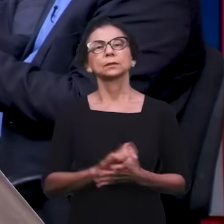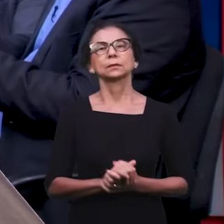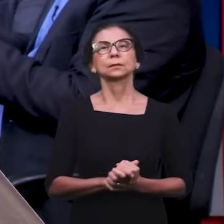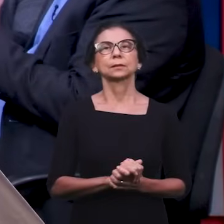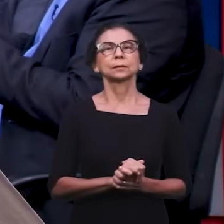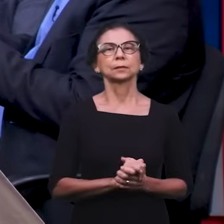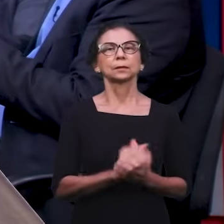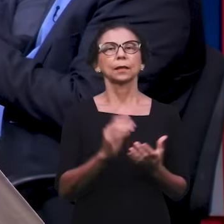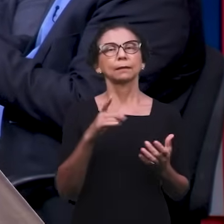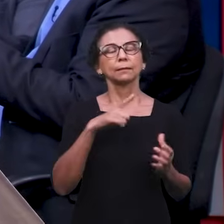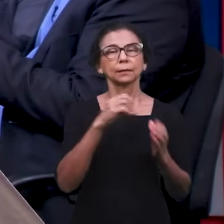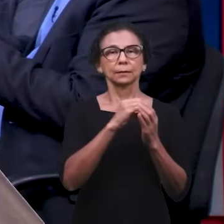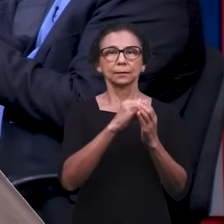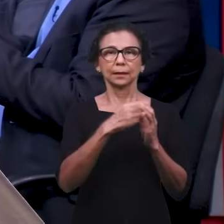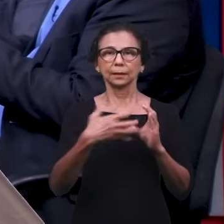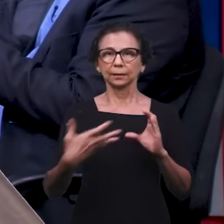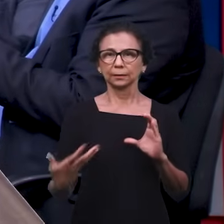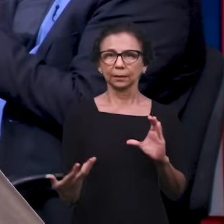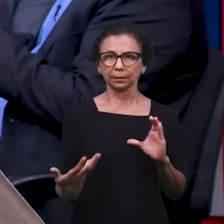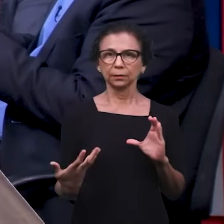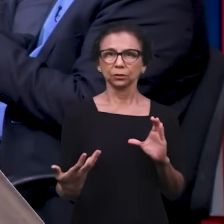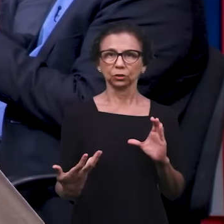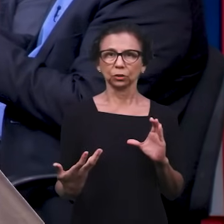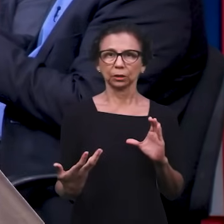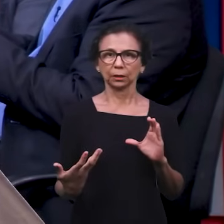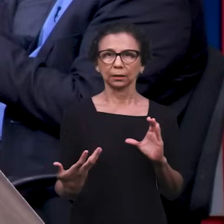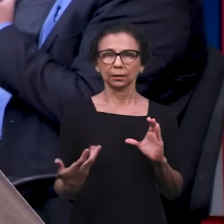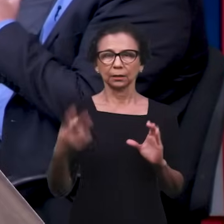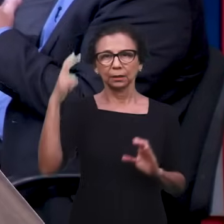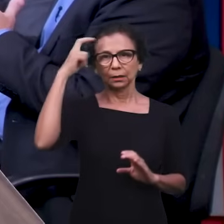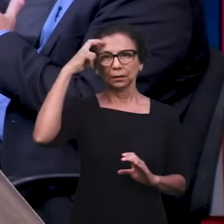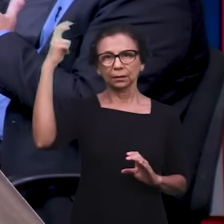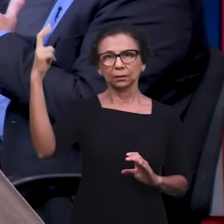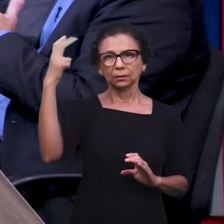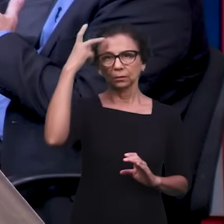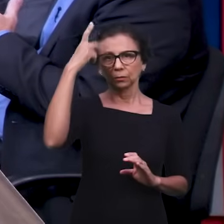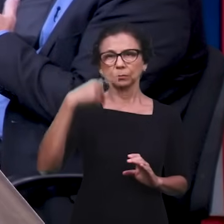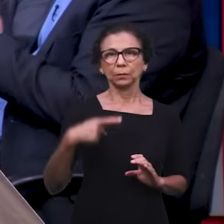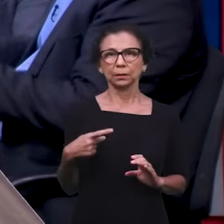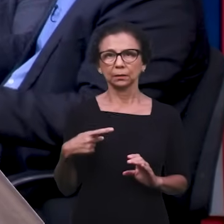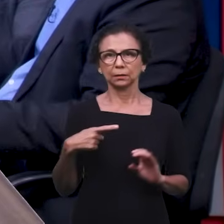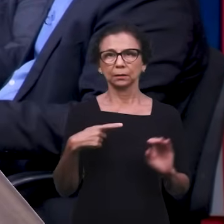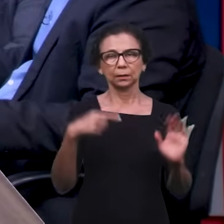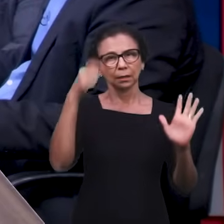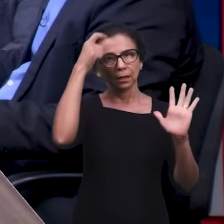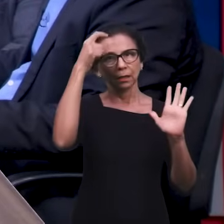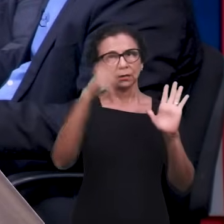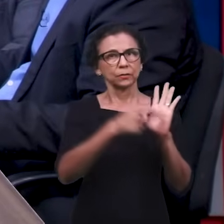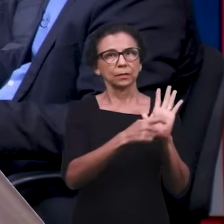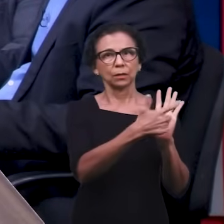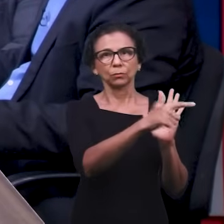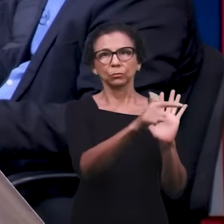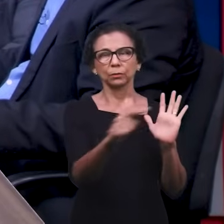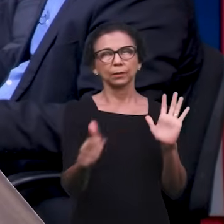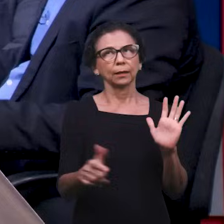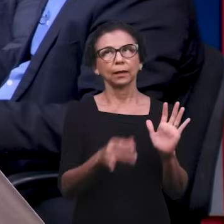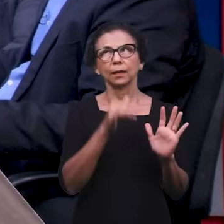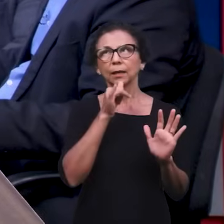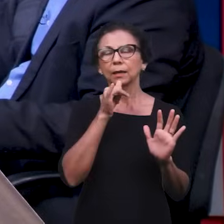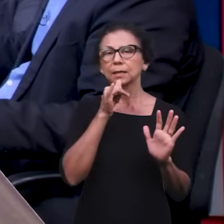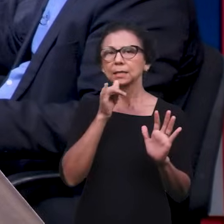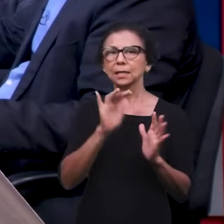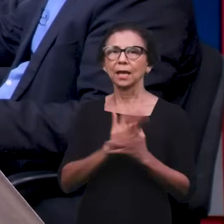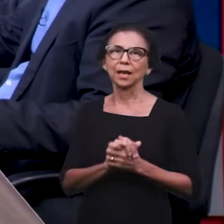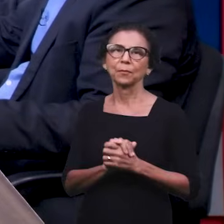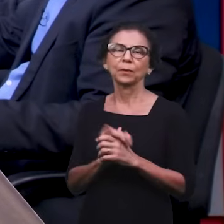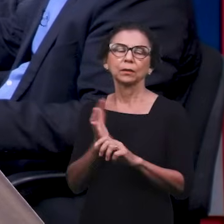vamos dizer assim, atributos na inteligência humana que a inteligência artificial não tem. É o caso, por exemplo, de